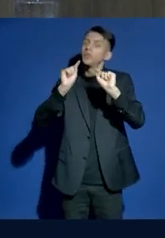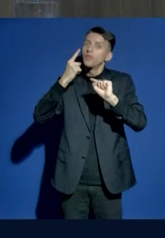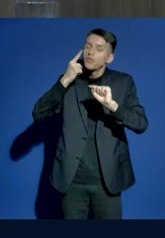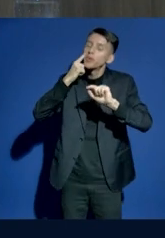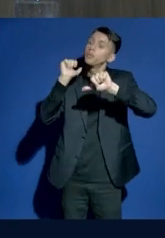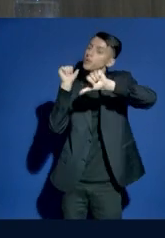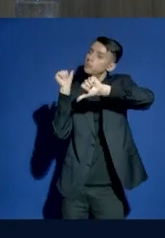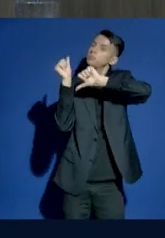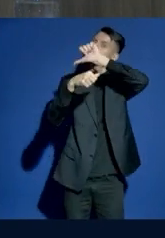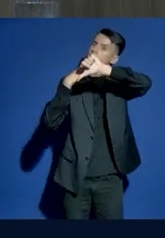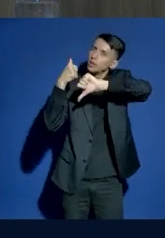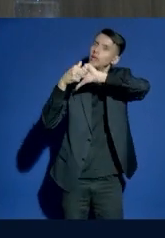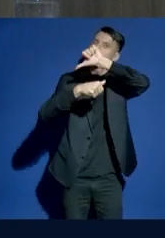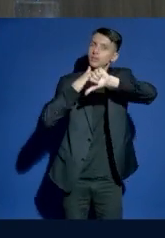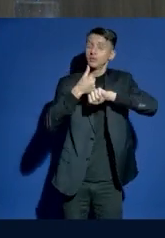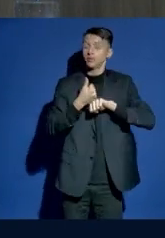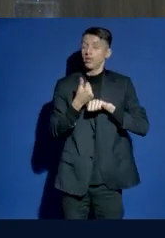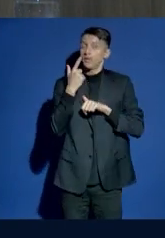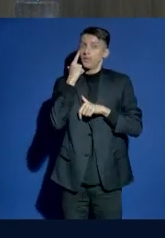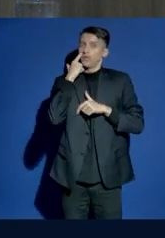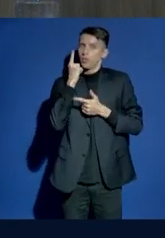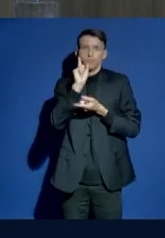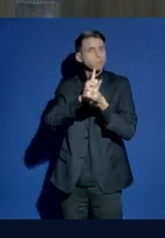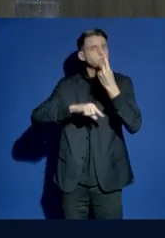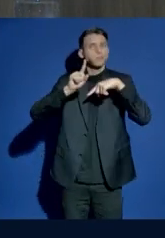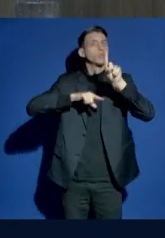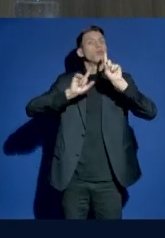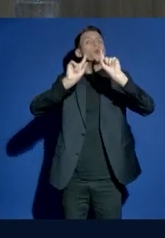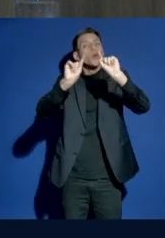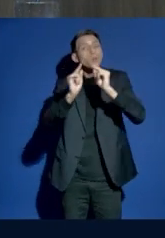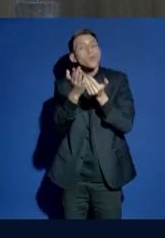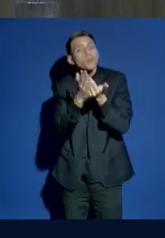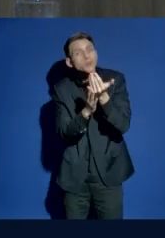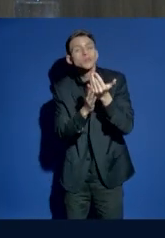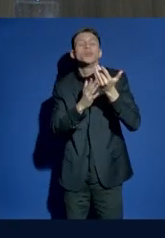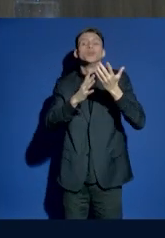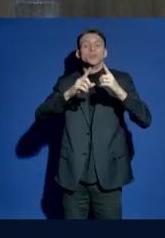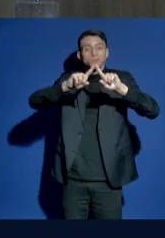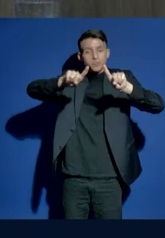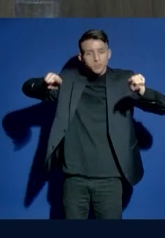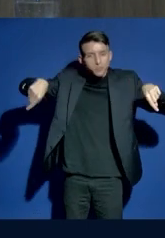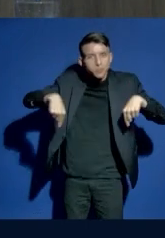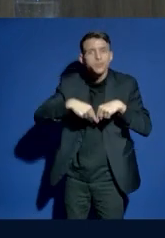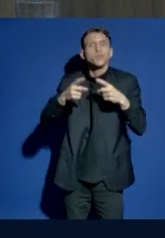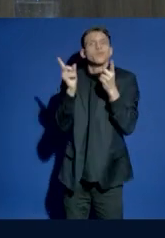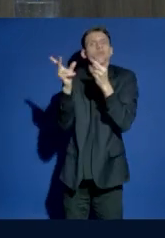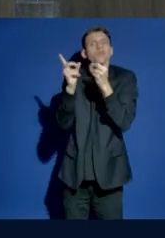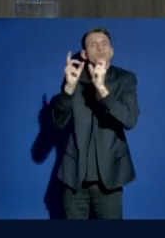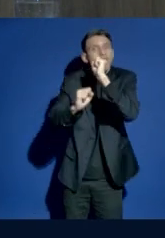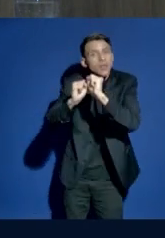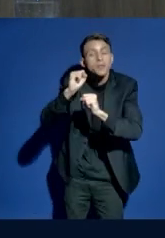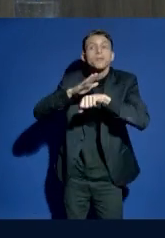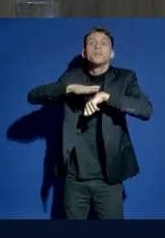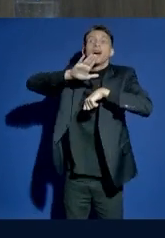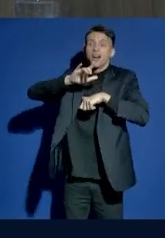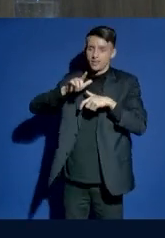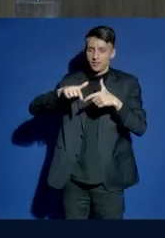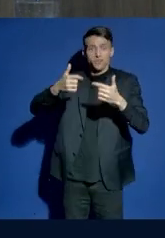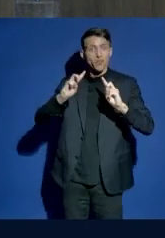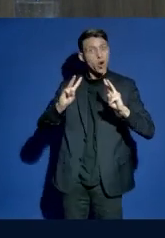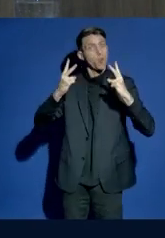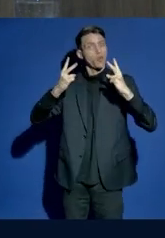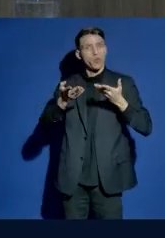uma transformação enorme. E, com essa transformação, como a cadeia se tornou muito mais rica e mais produtiva, com a agregação de valor local, também